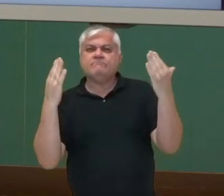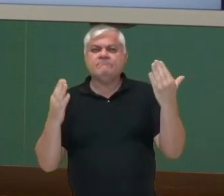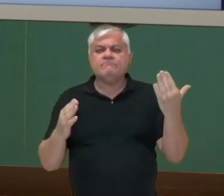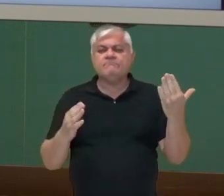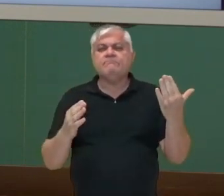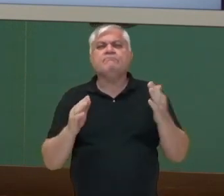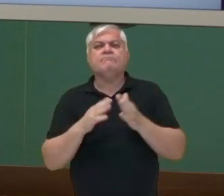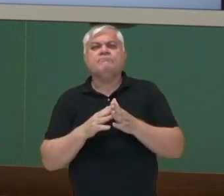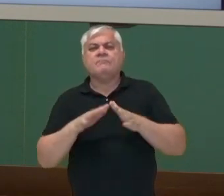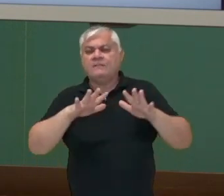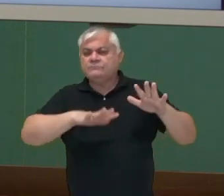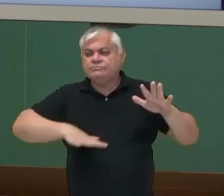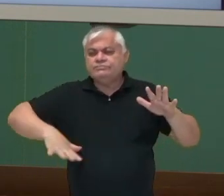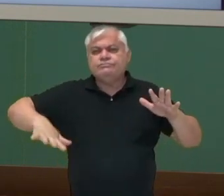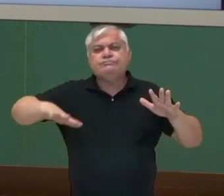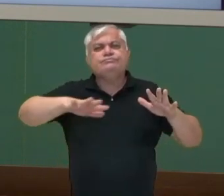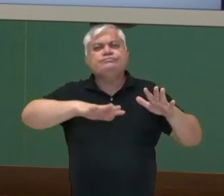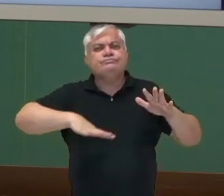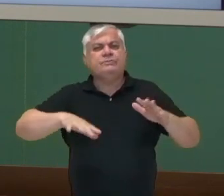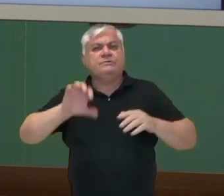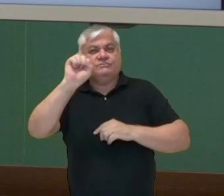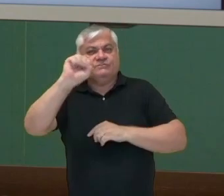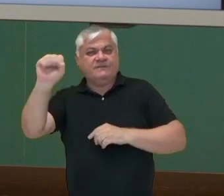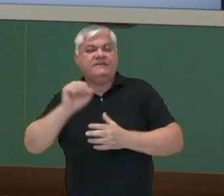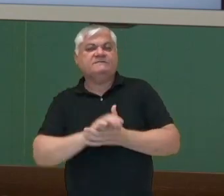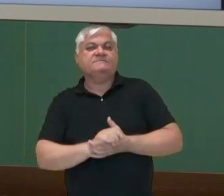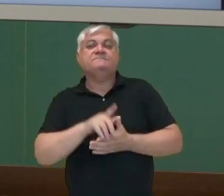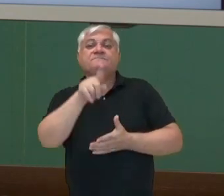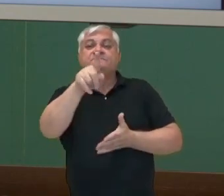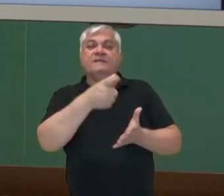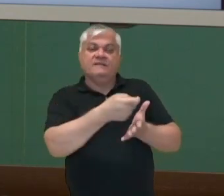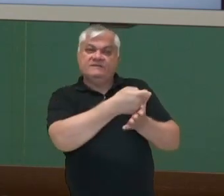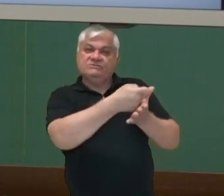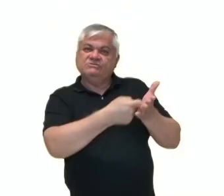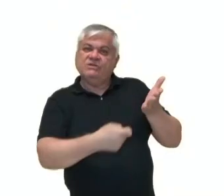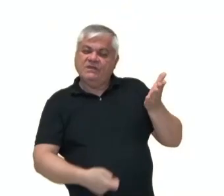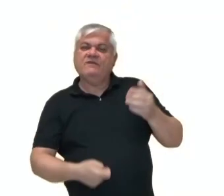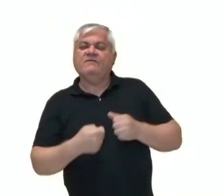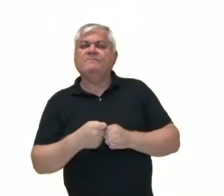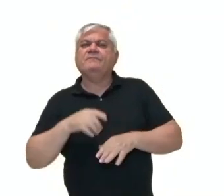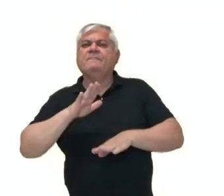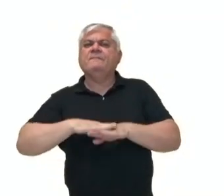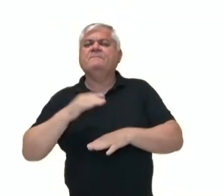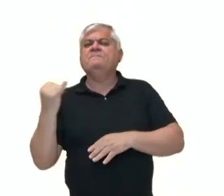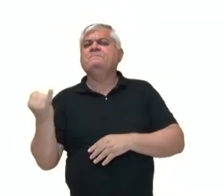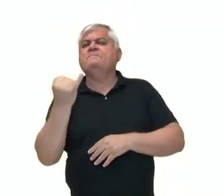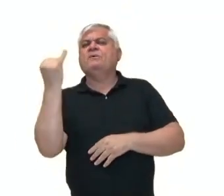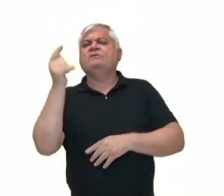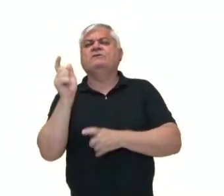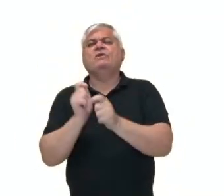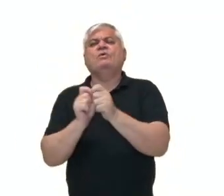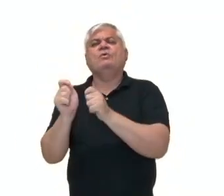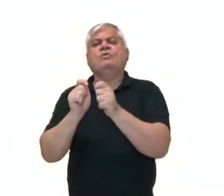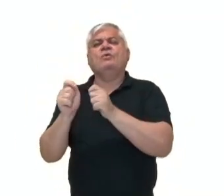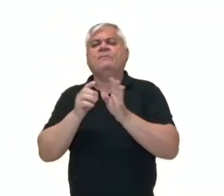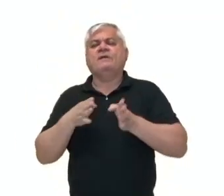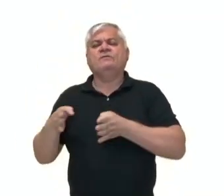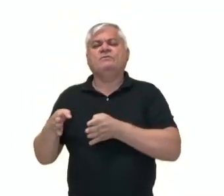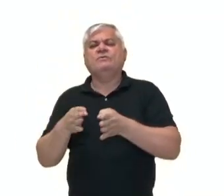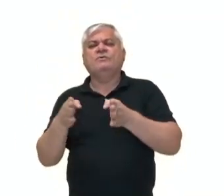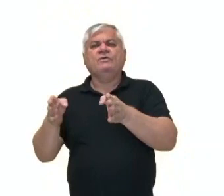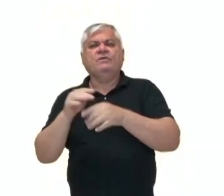as bacias hidrográficas da região sudeste, quero que vocês escrevam qual a importância econômica desses rios para a